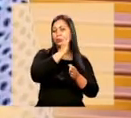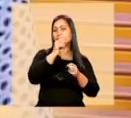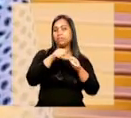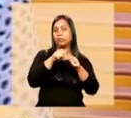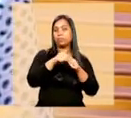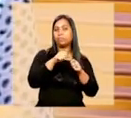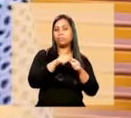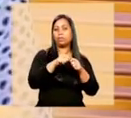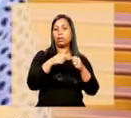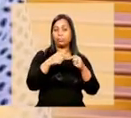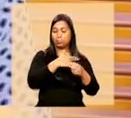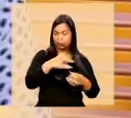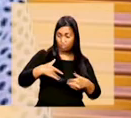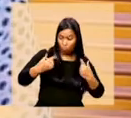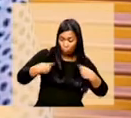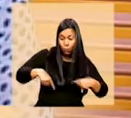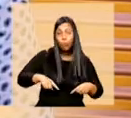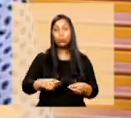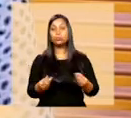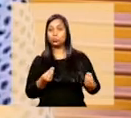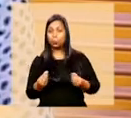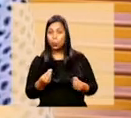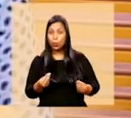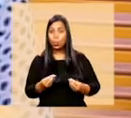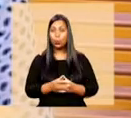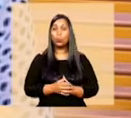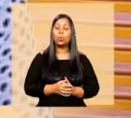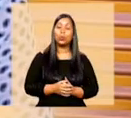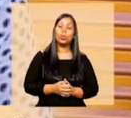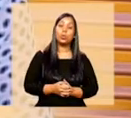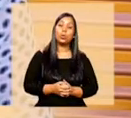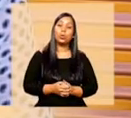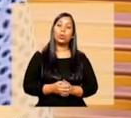tem que fazer para saber a sua situação, até